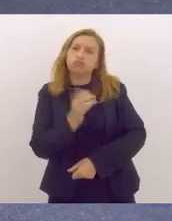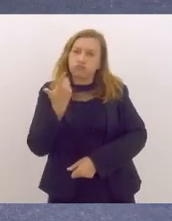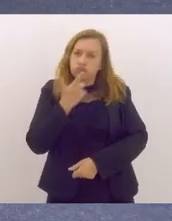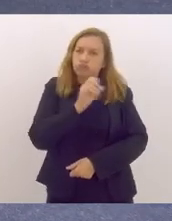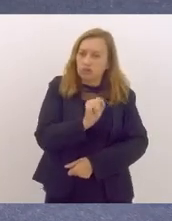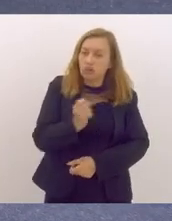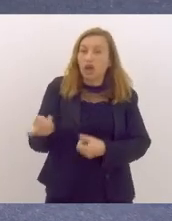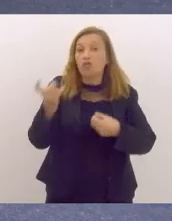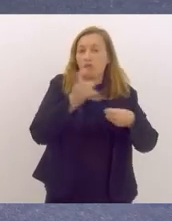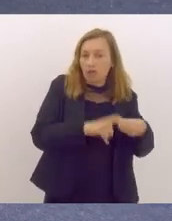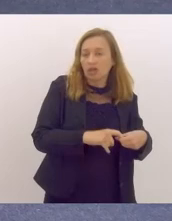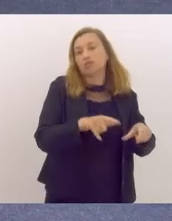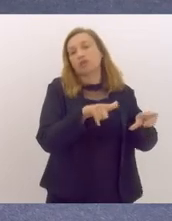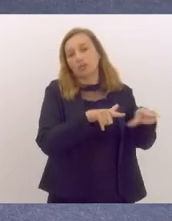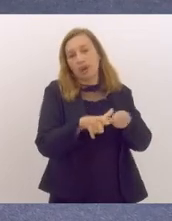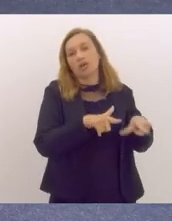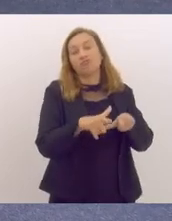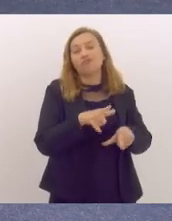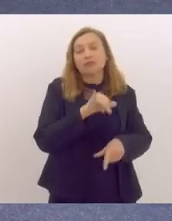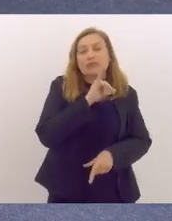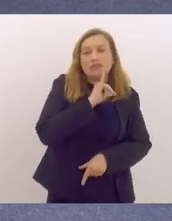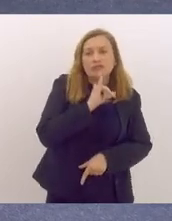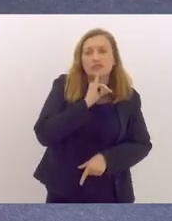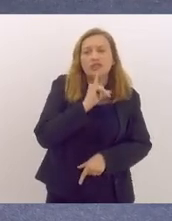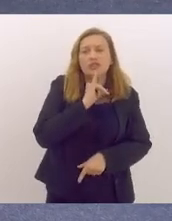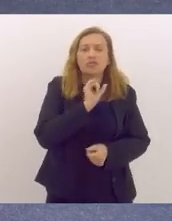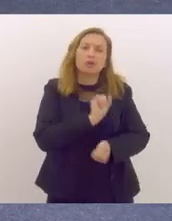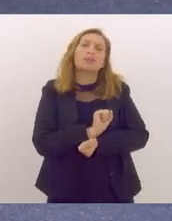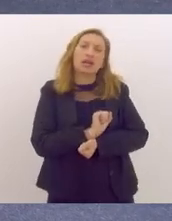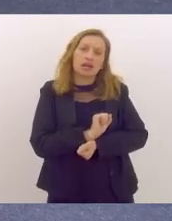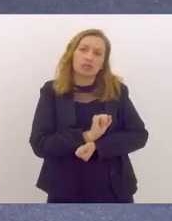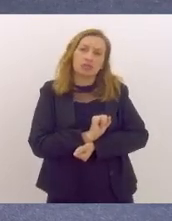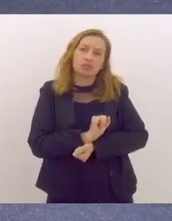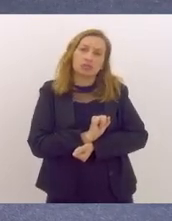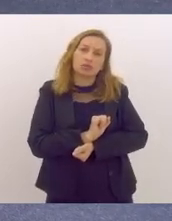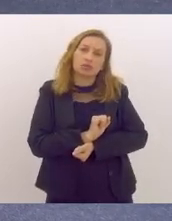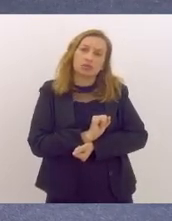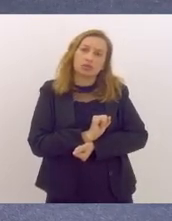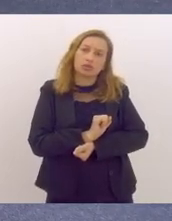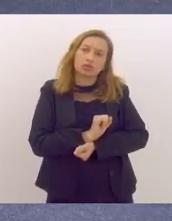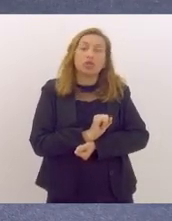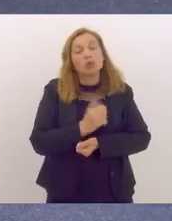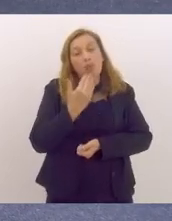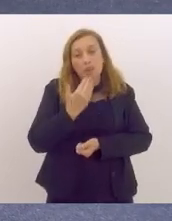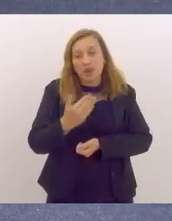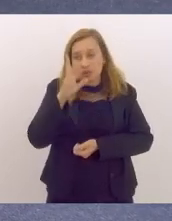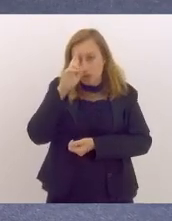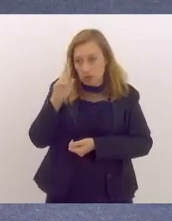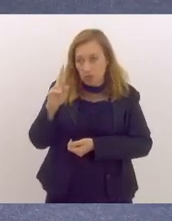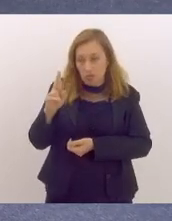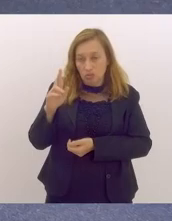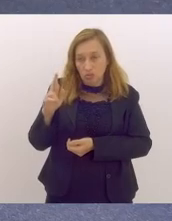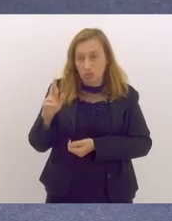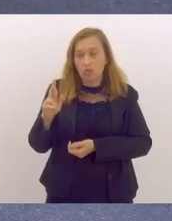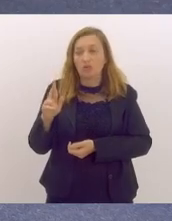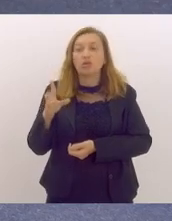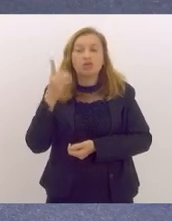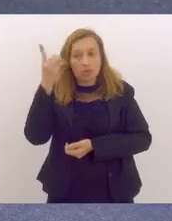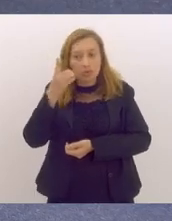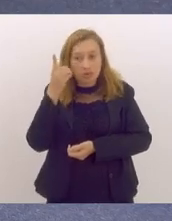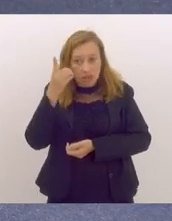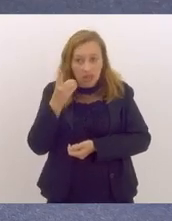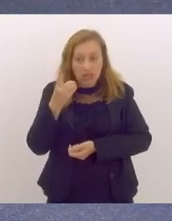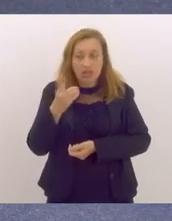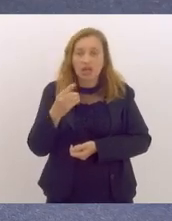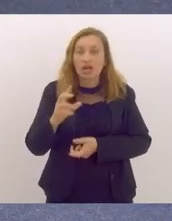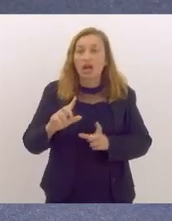voltar, que infelizmente está parado. E aí eu peço ao senhor, ao nobre deputado, que faça isso o